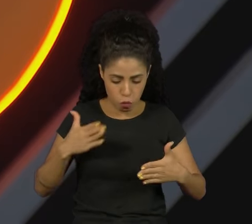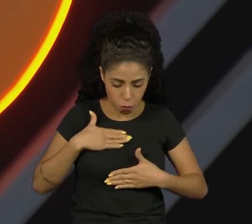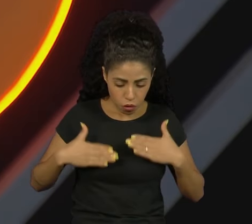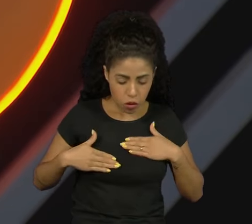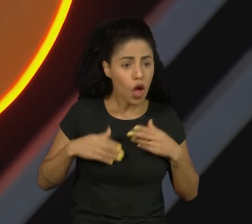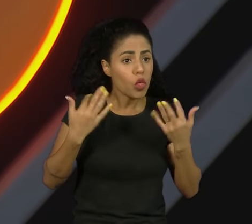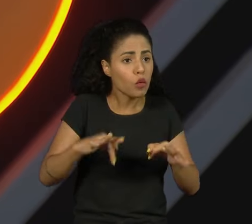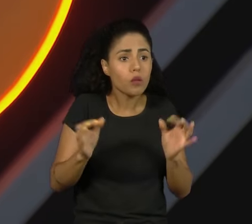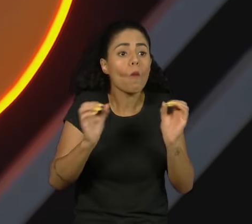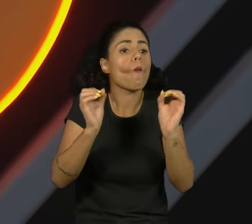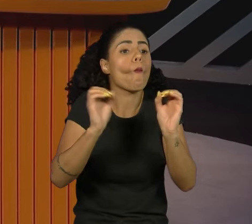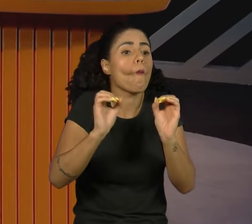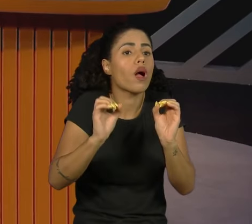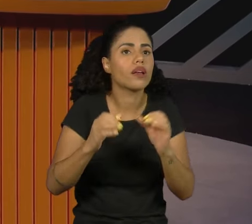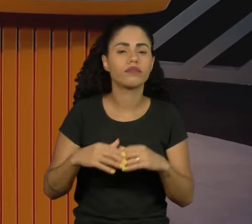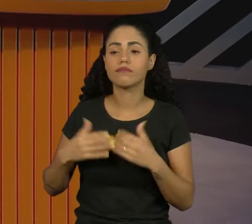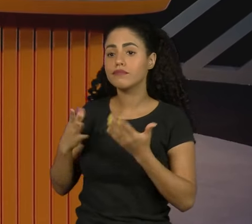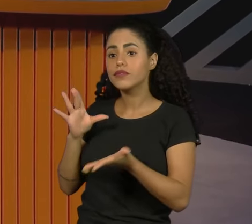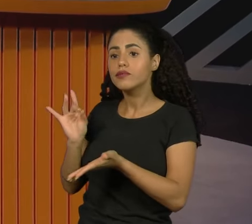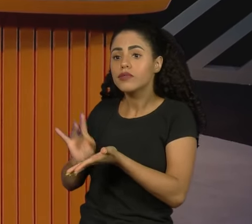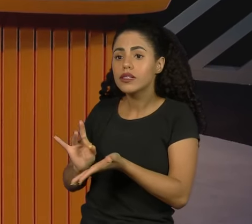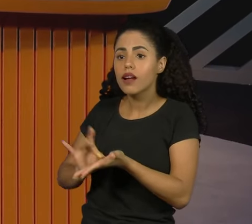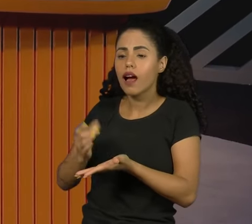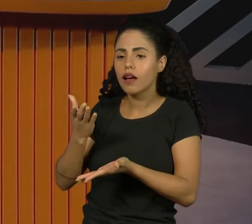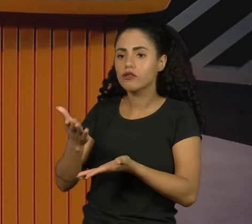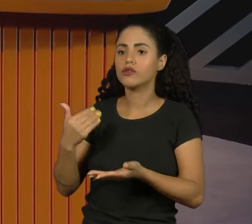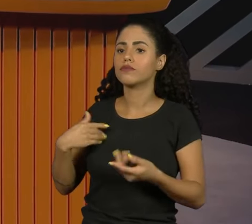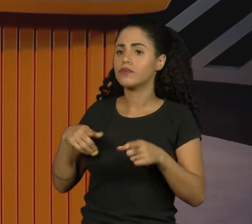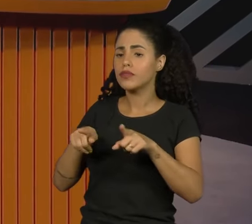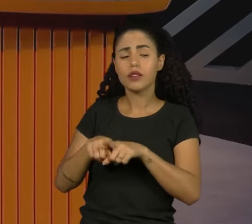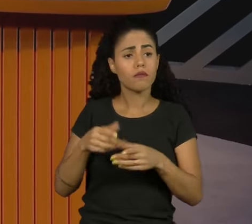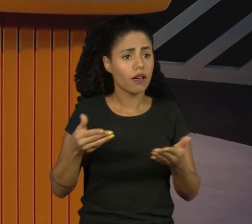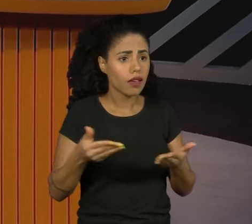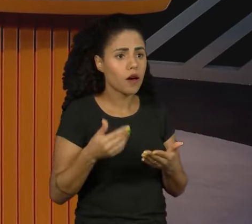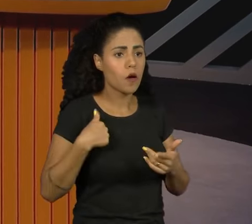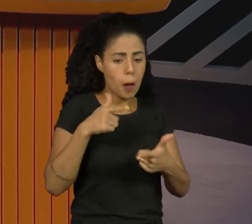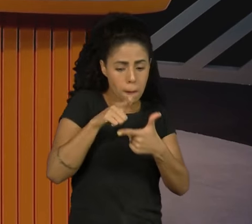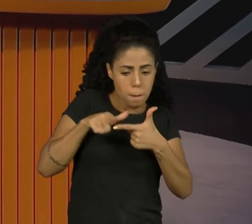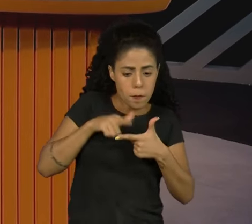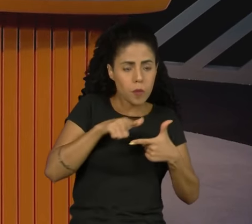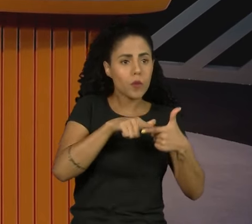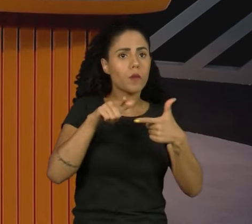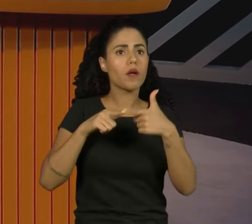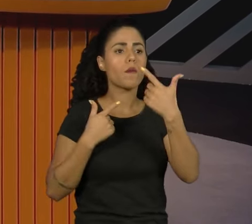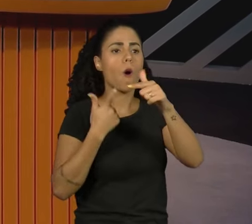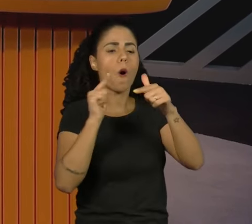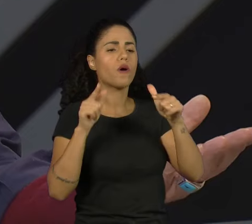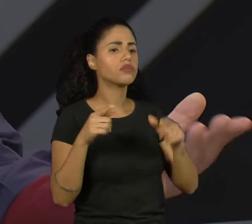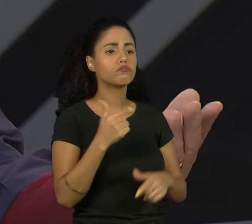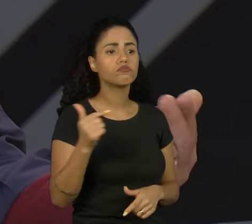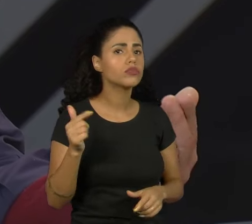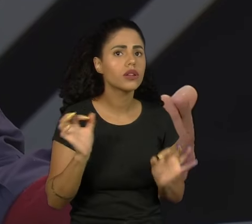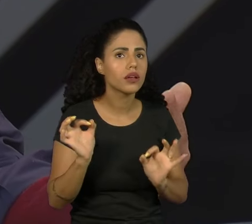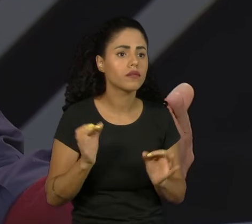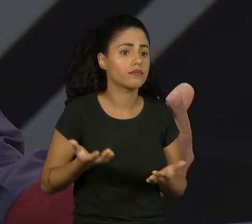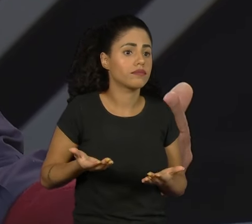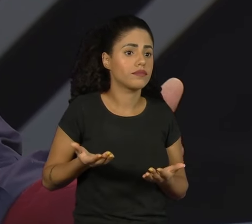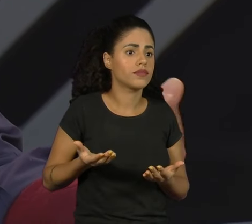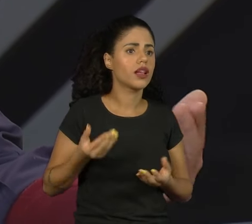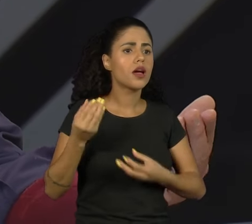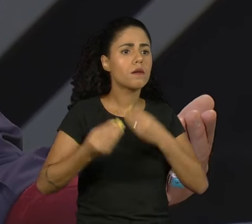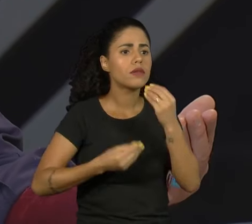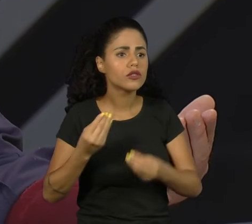a vibração de um jovem. Não, e não tenho ainda nenhum problema no mais importante, como é que é a